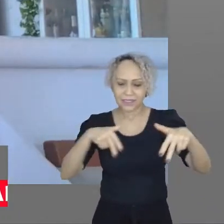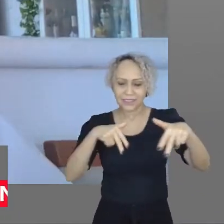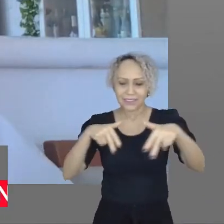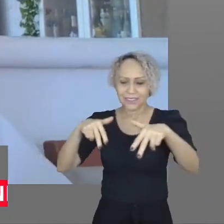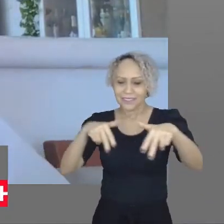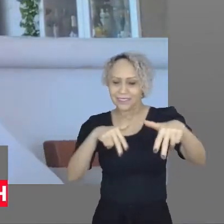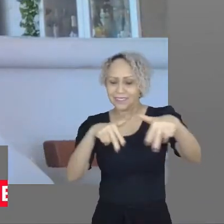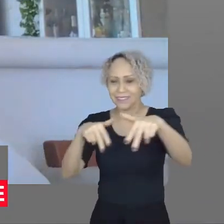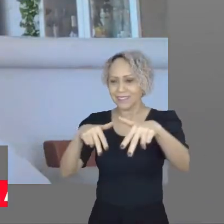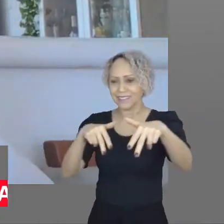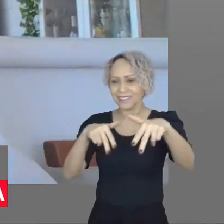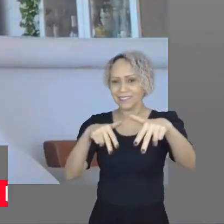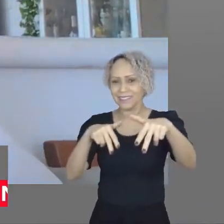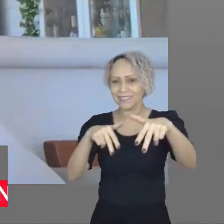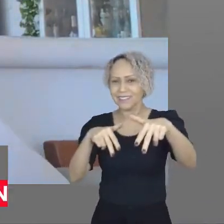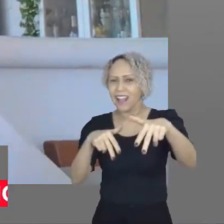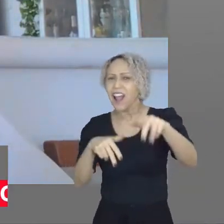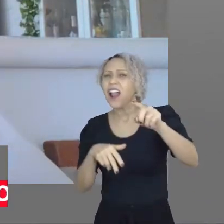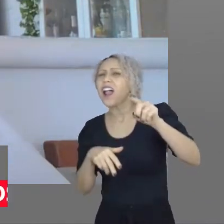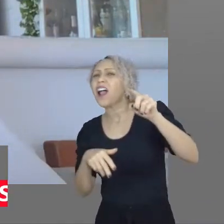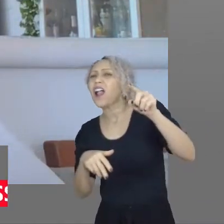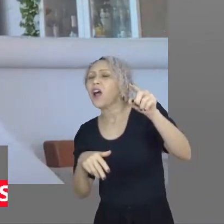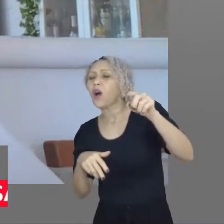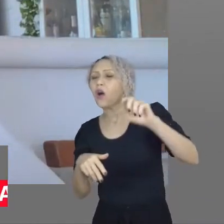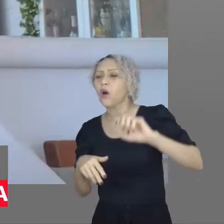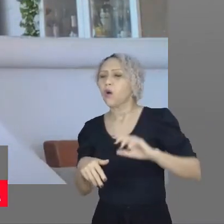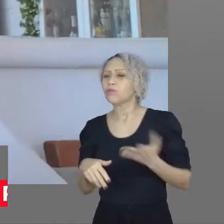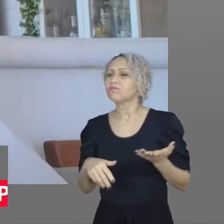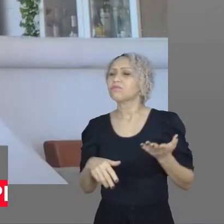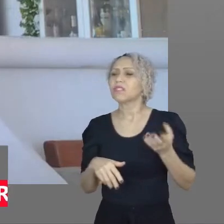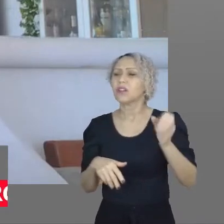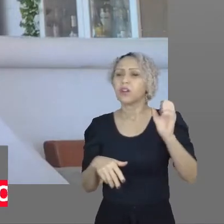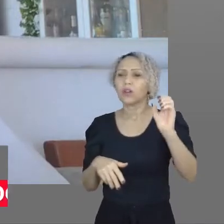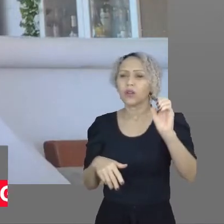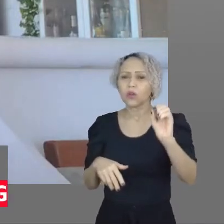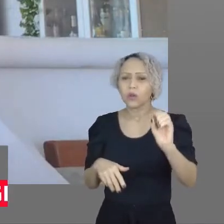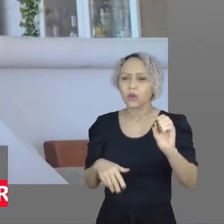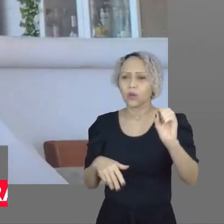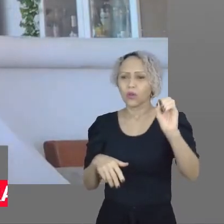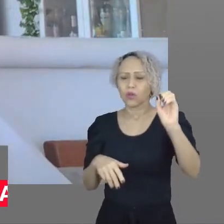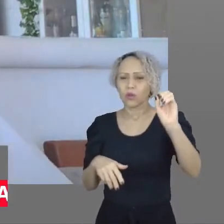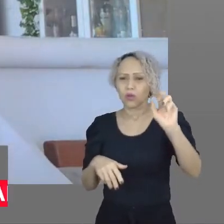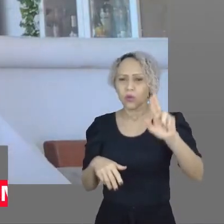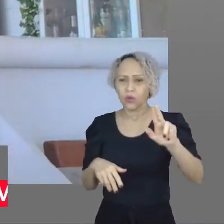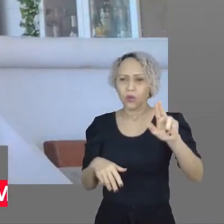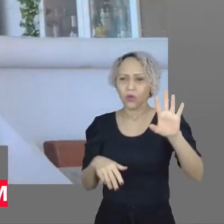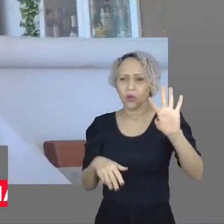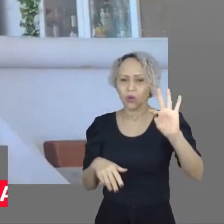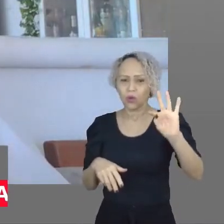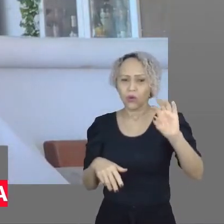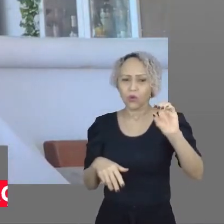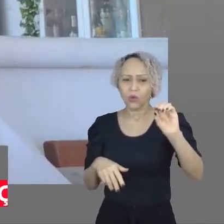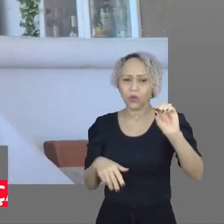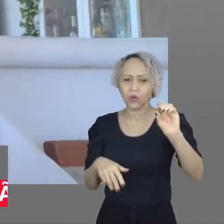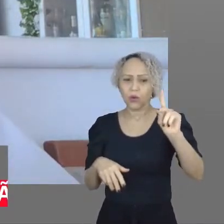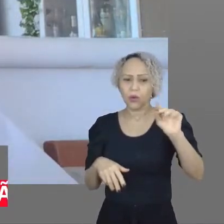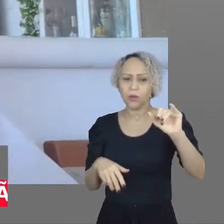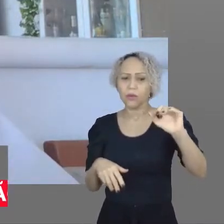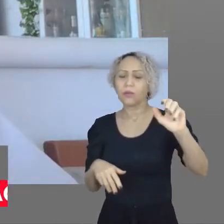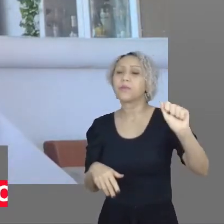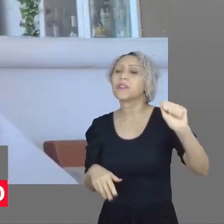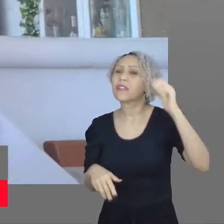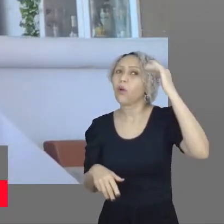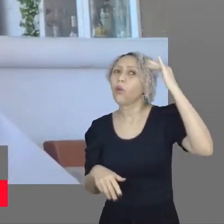longe. E aí alguém pergunta, para que serve a utopia? Para que a gente jamais deixe de caminhar.